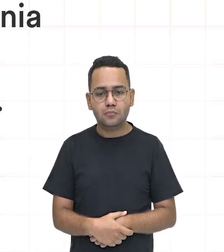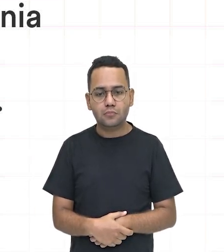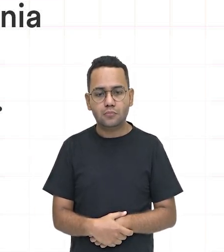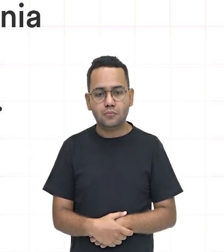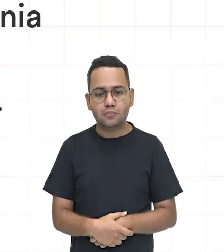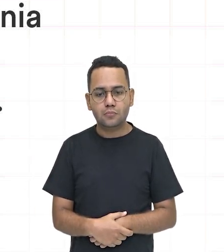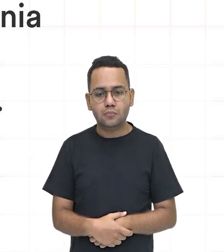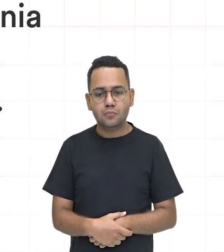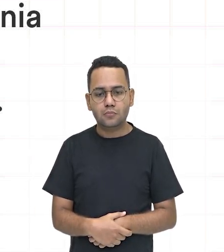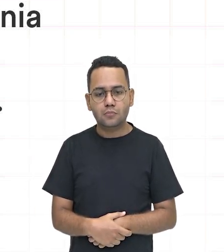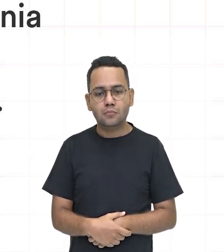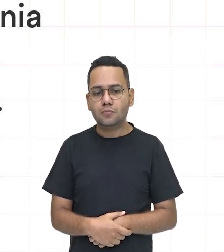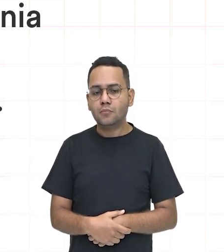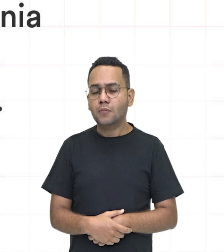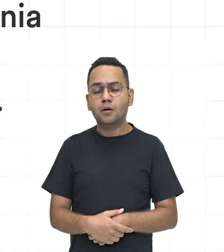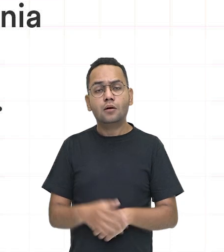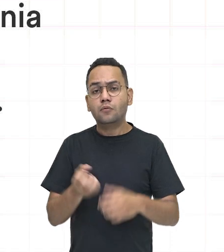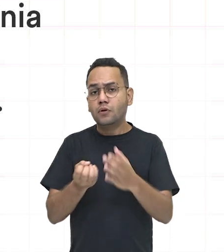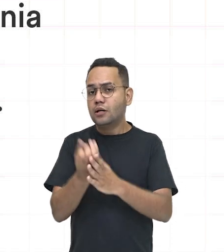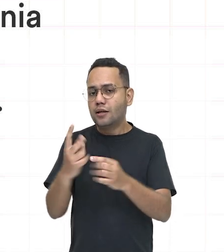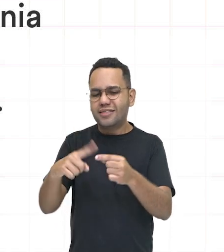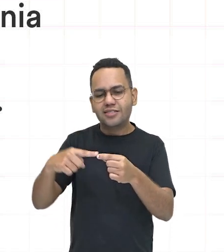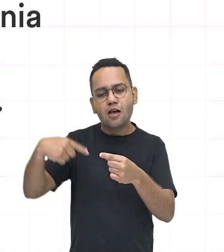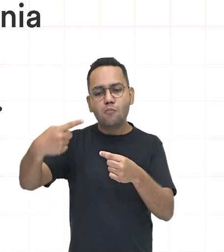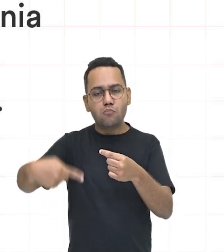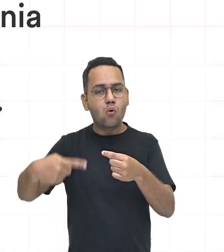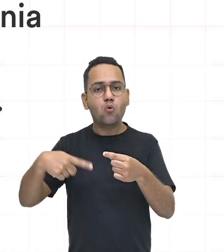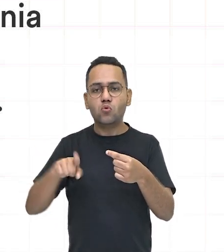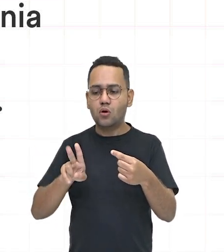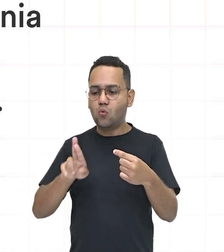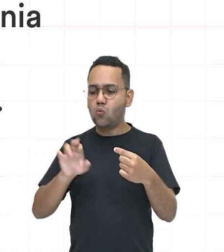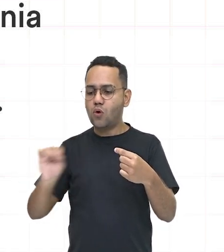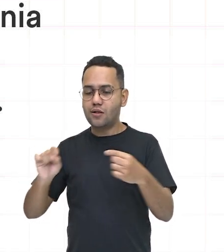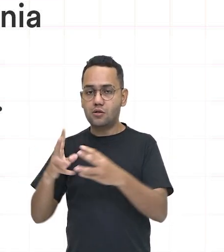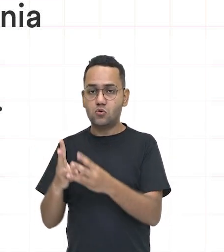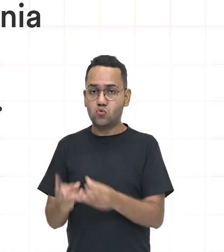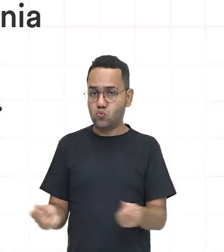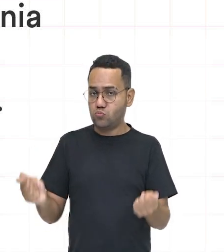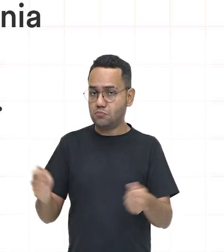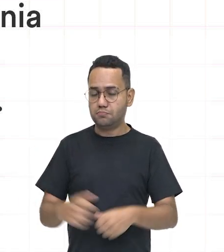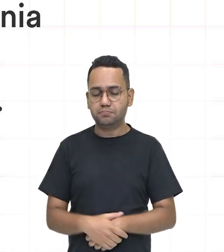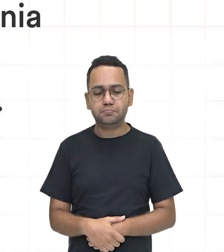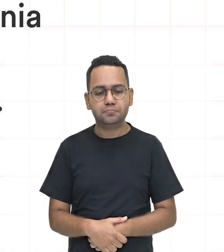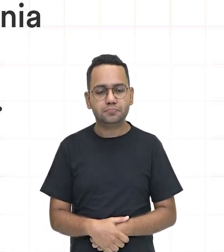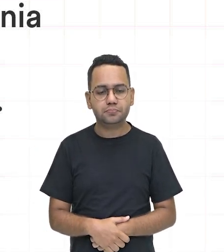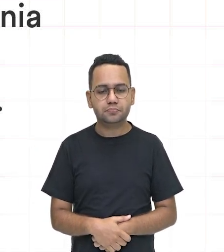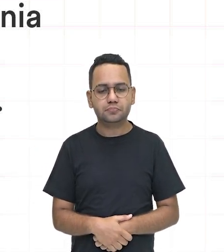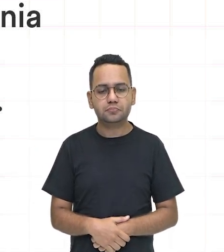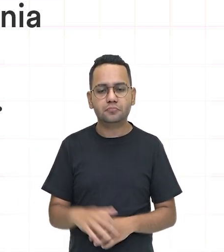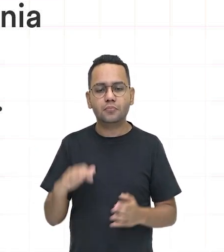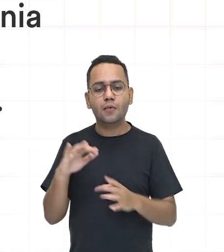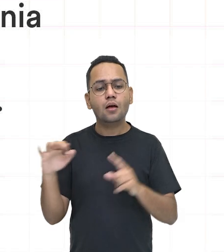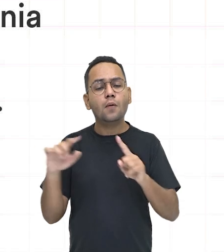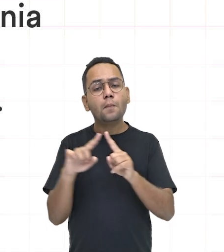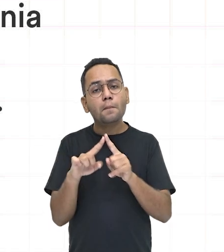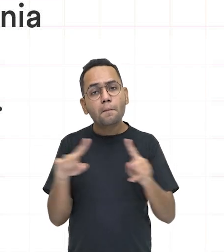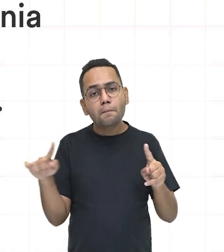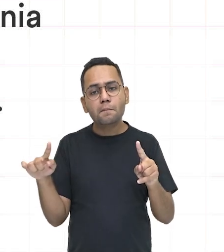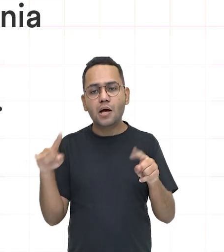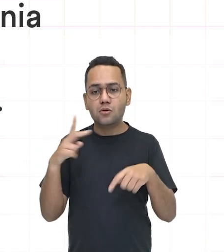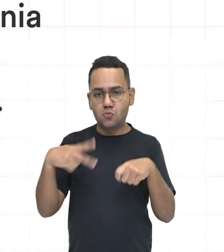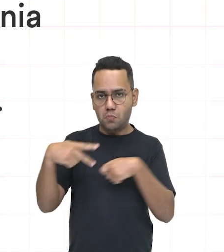aí após o colapso da União Soviética. Tá? Mas, além desses países,